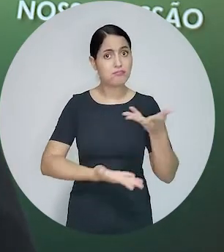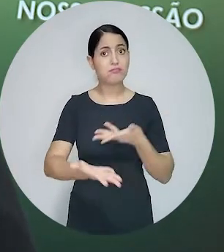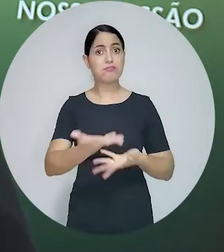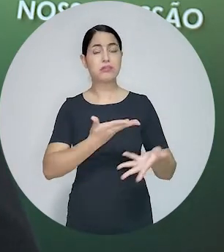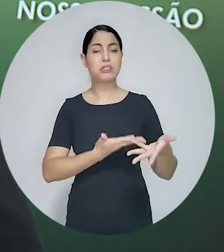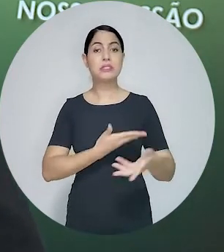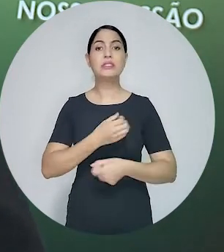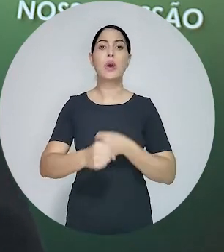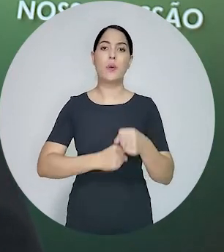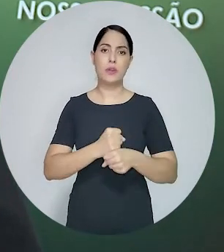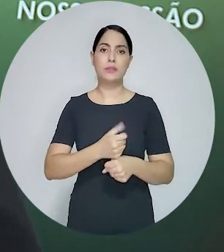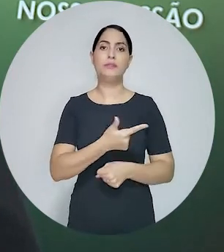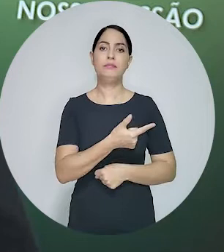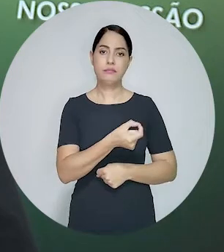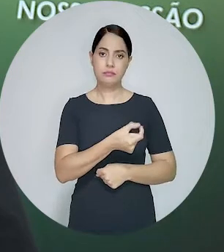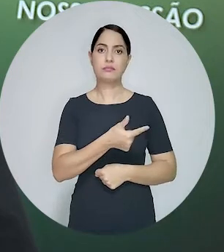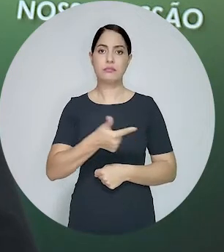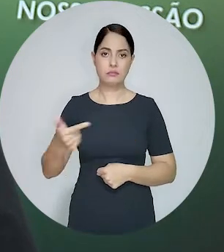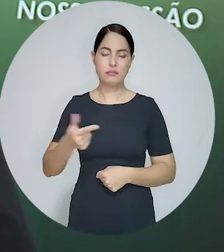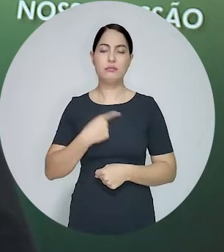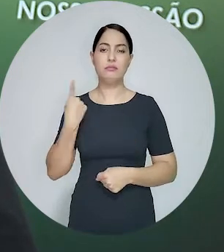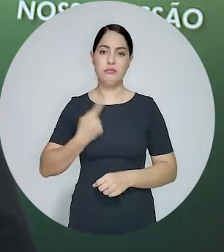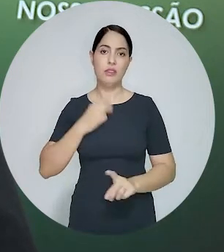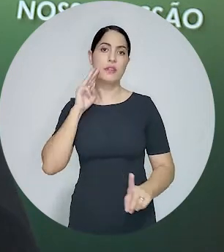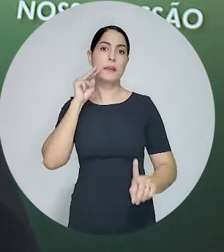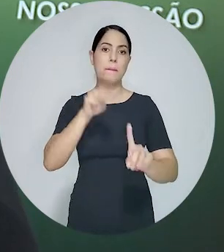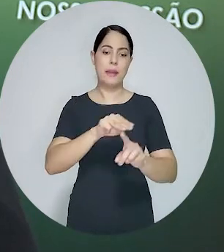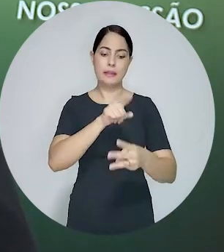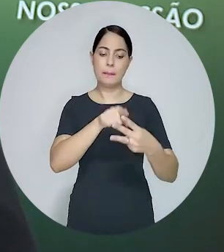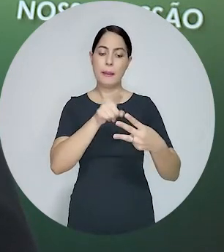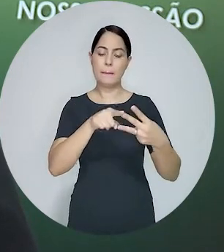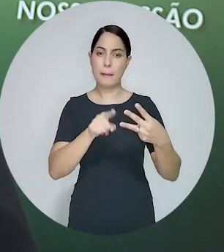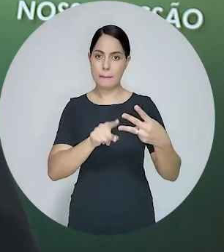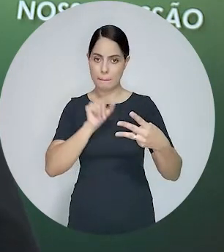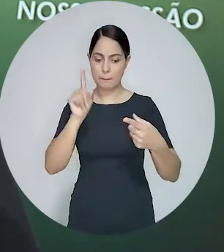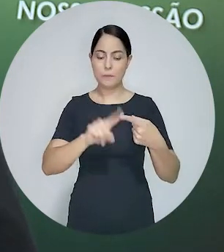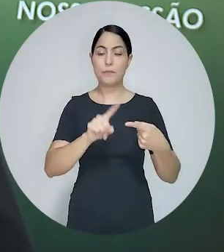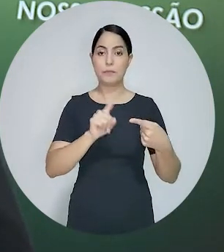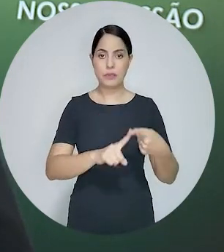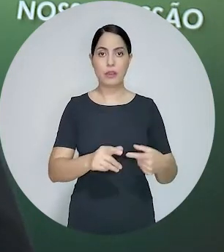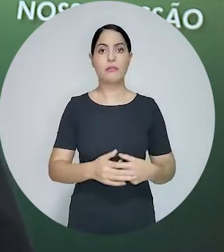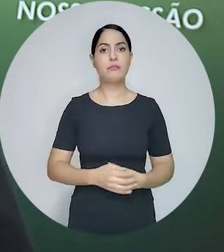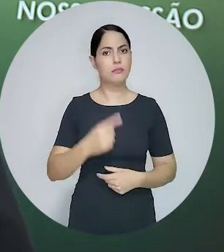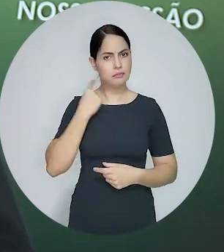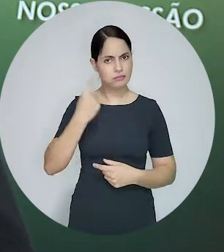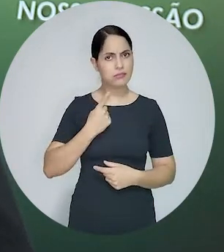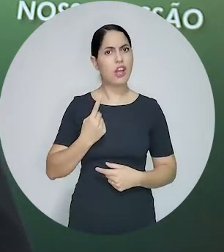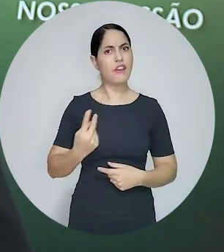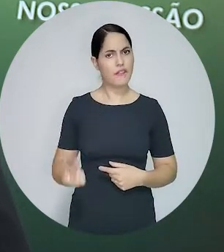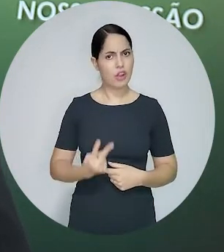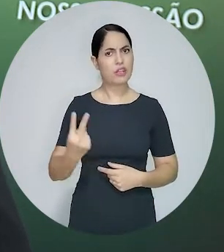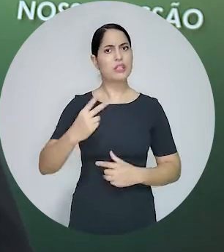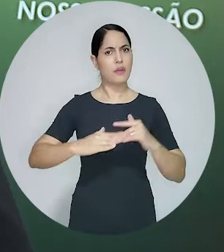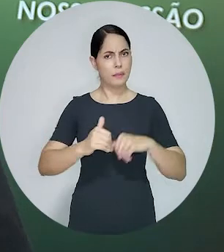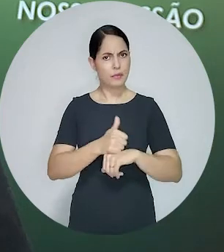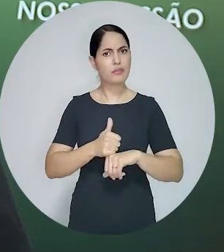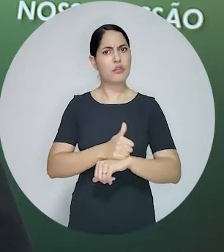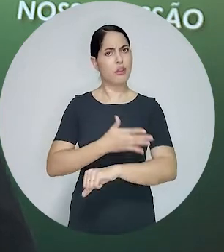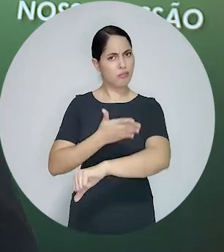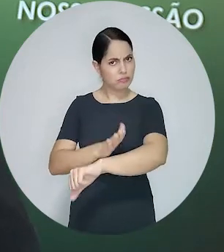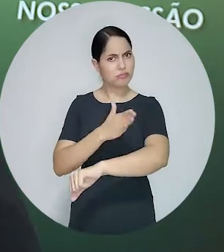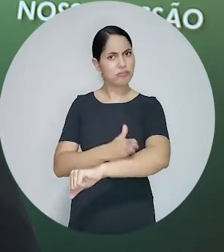meta inicial para o ano de 2022 esses 3 eixos. O primeiro, a valorização do advogado através da capacitação e da